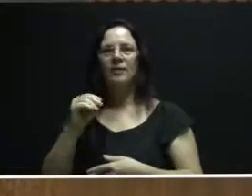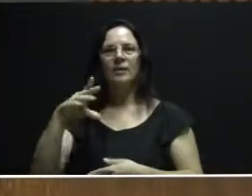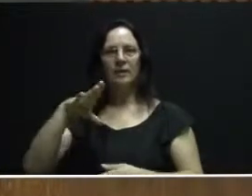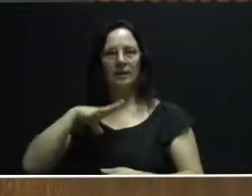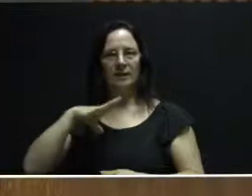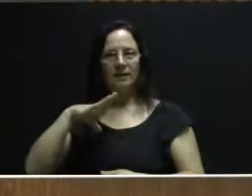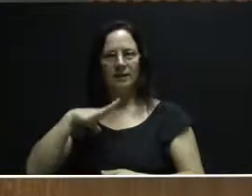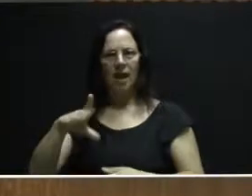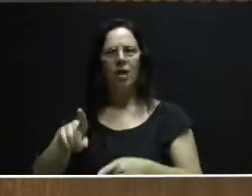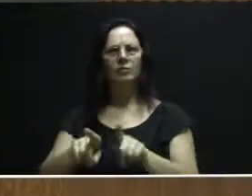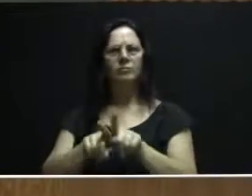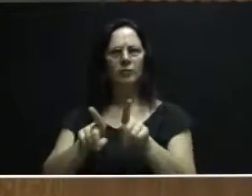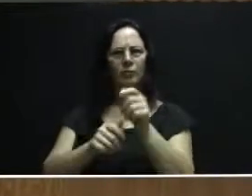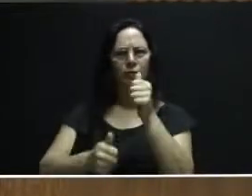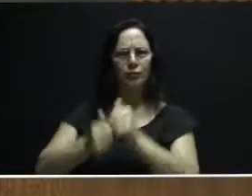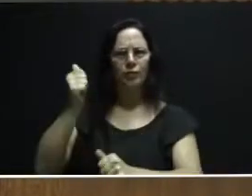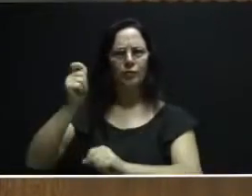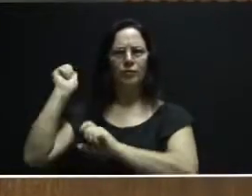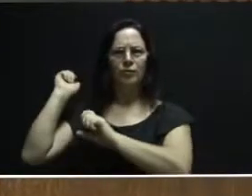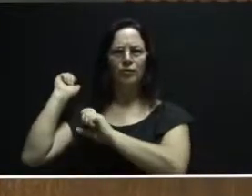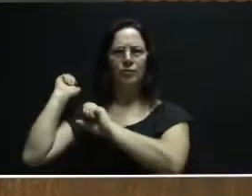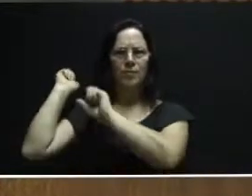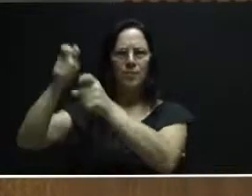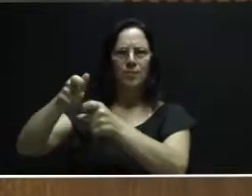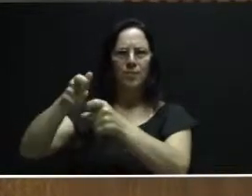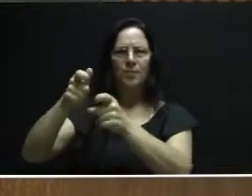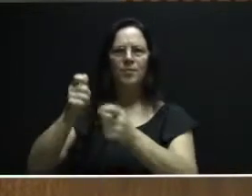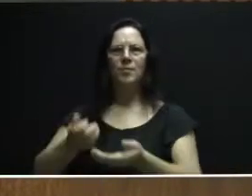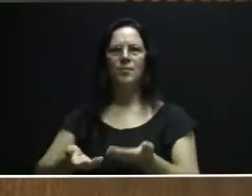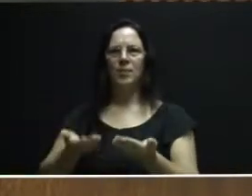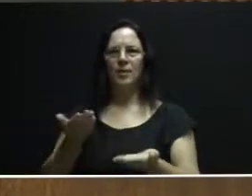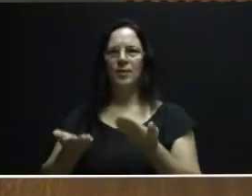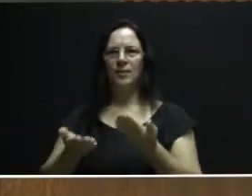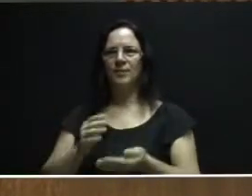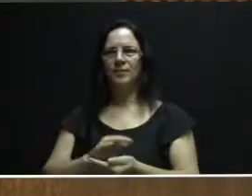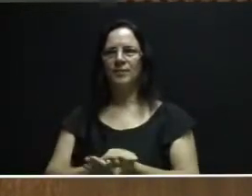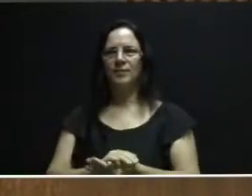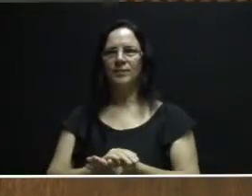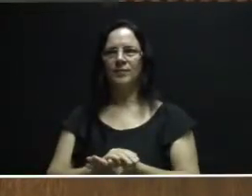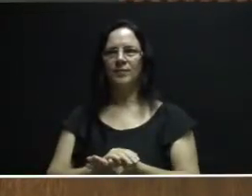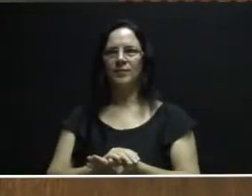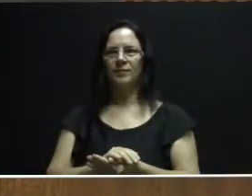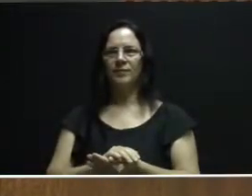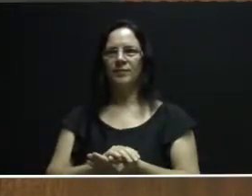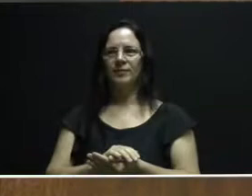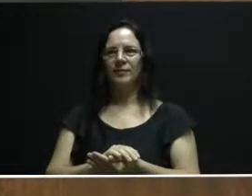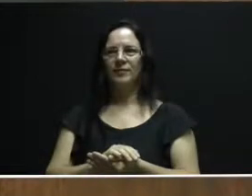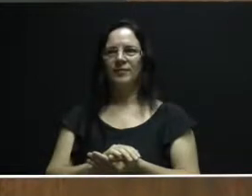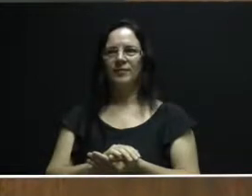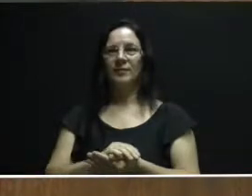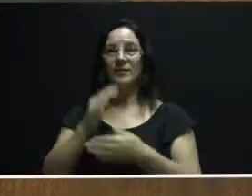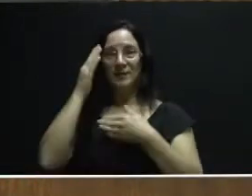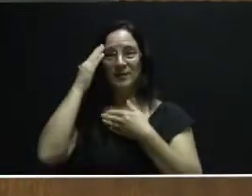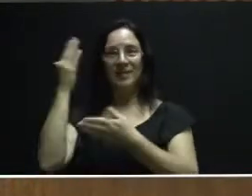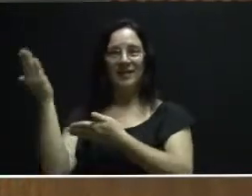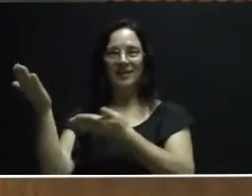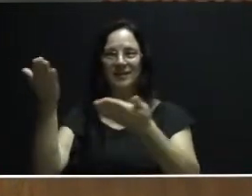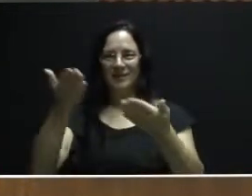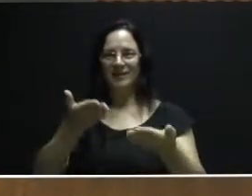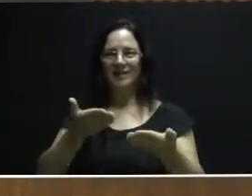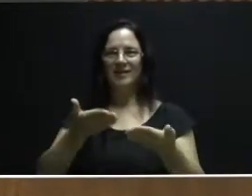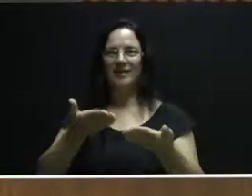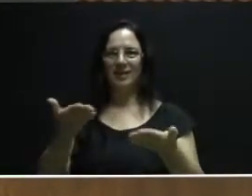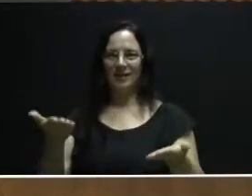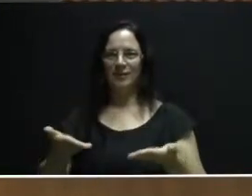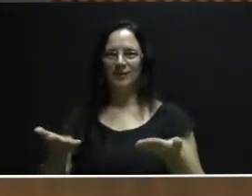cidade, recordista de arremesso de peso, ícone do atletismo brasileiro. Muito obrigado pela presença e pela honra